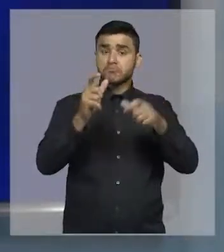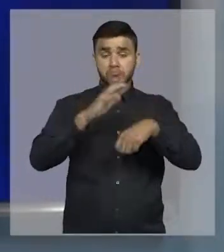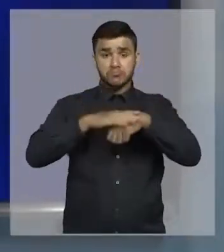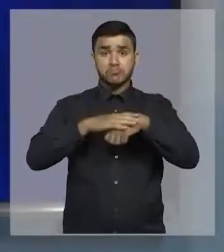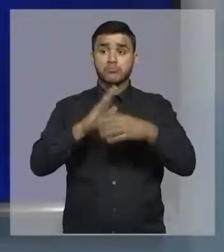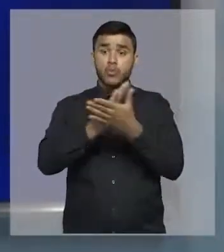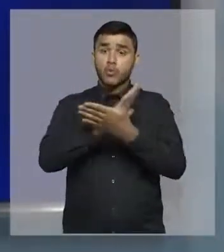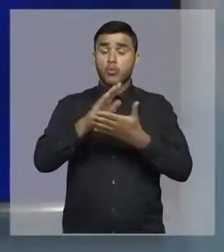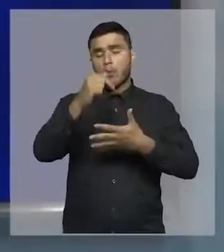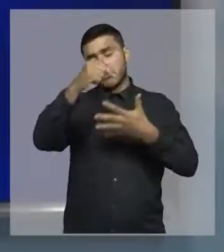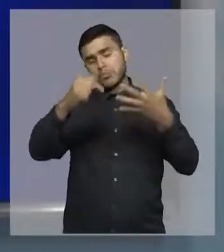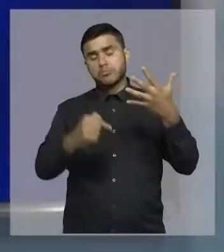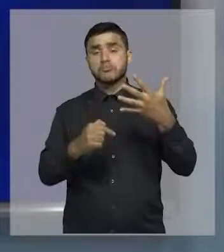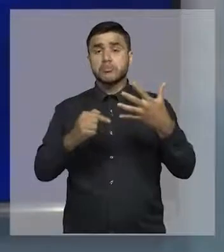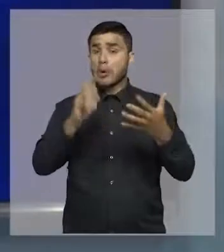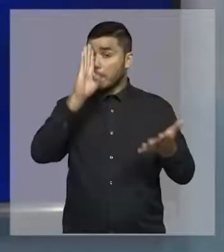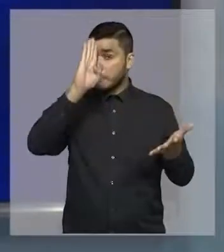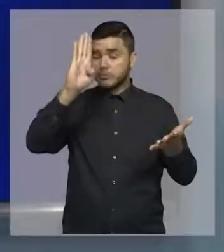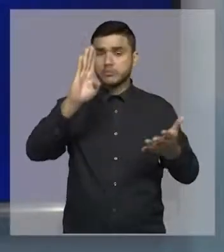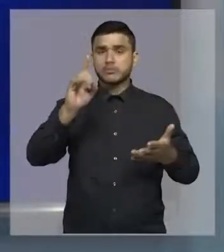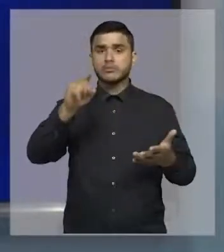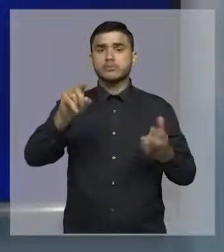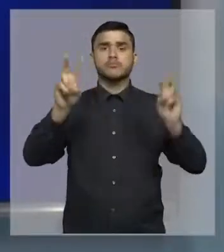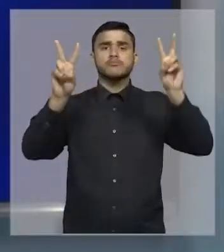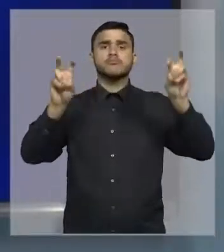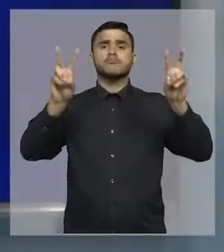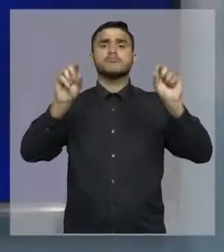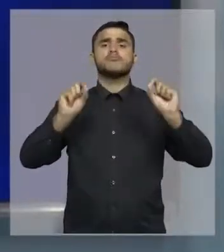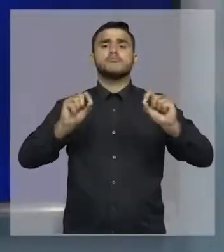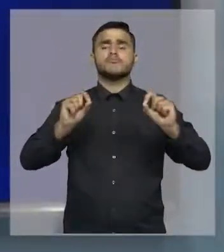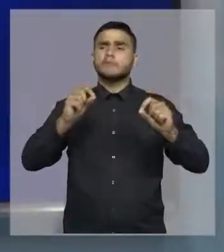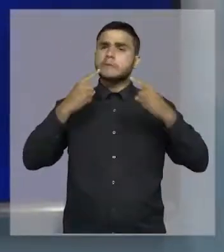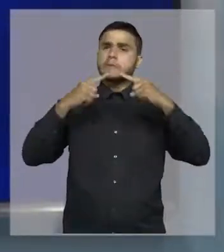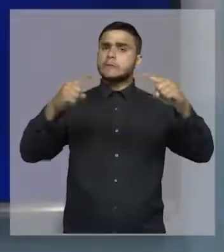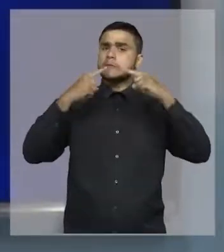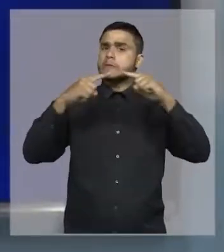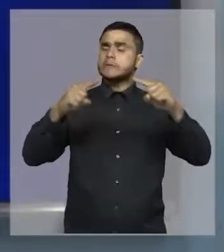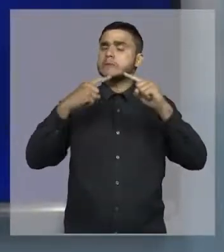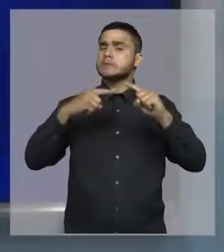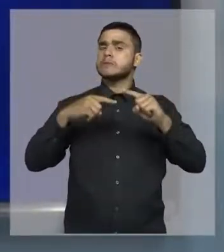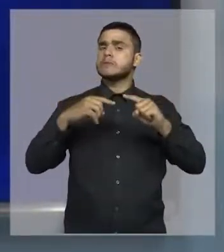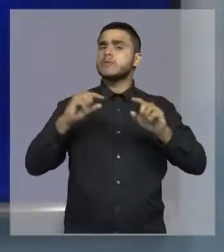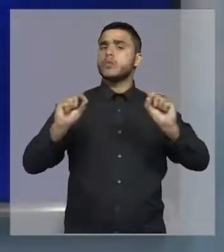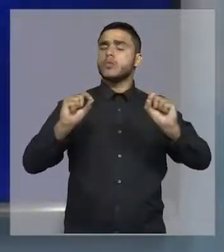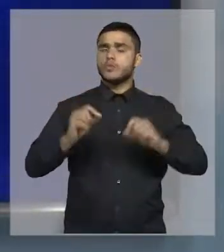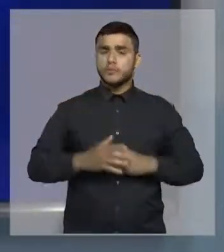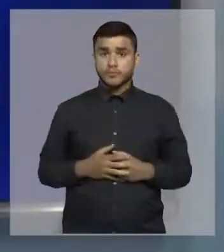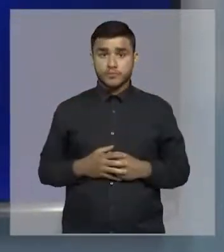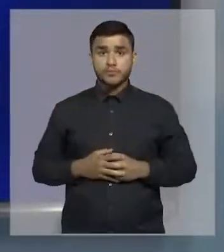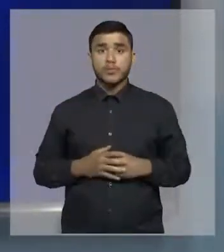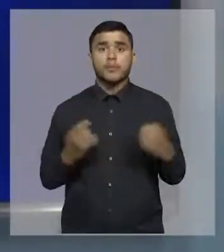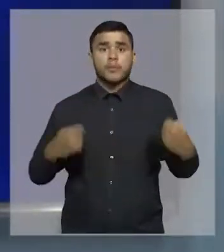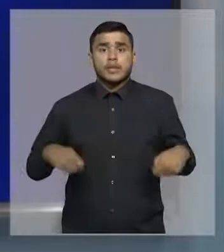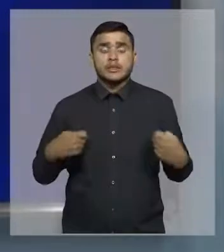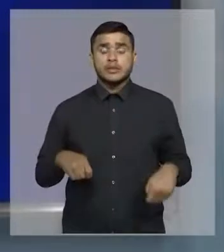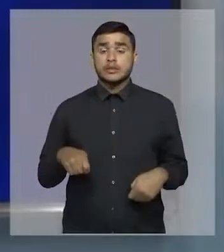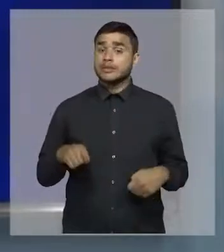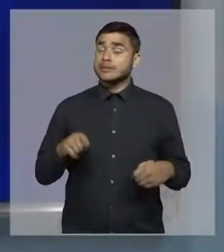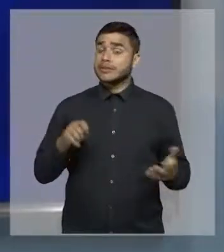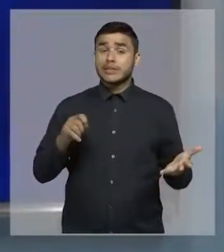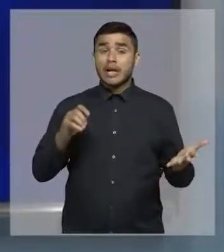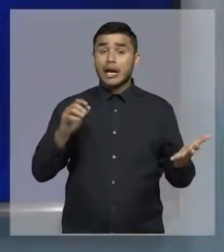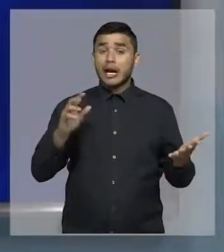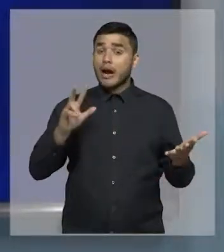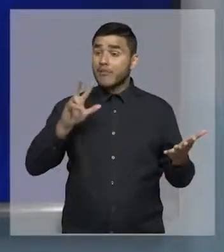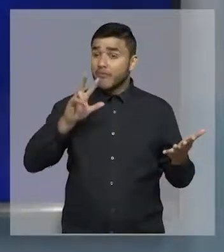itens e o principal item da pauta de reivindicação, que foi a desoneração